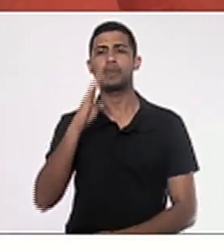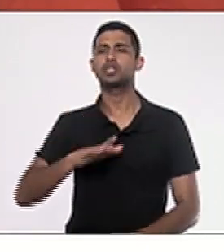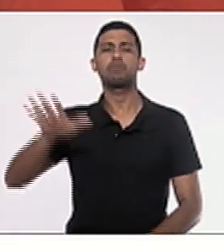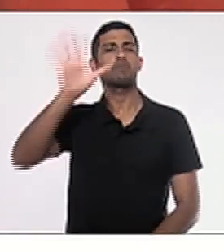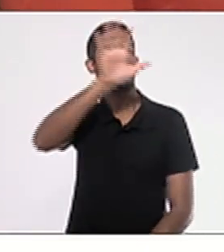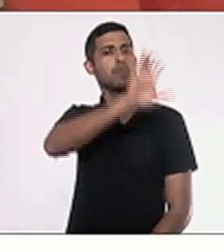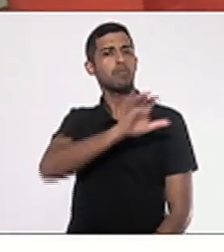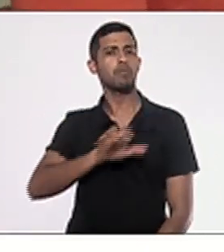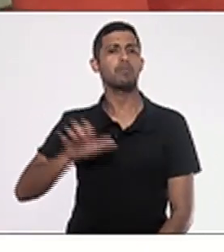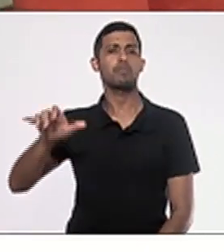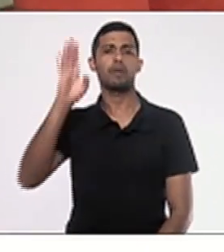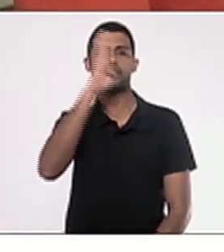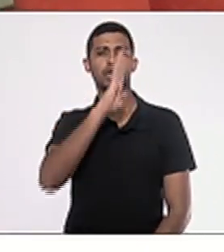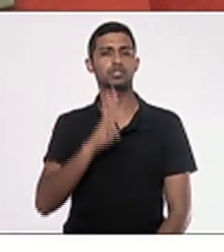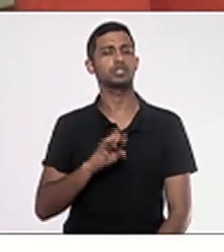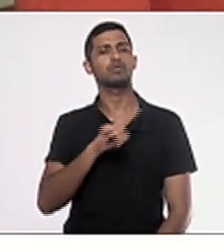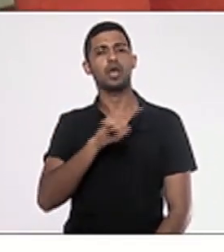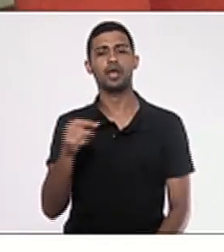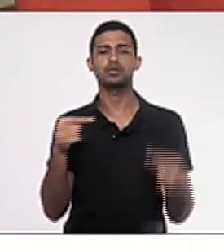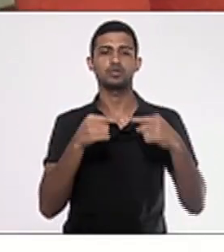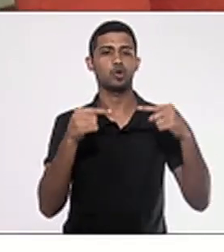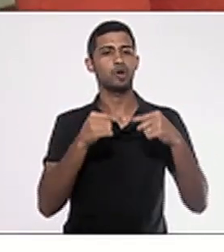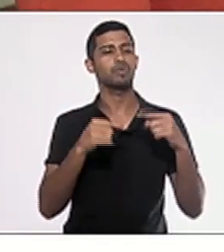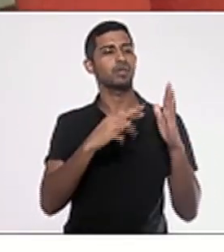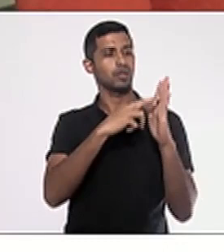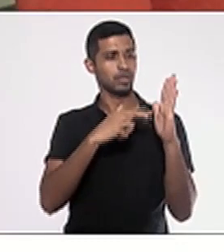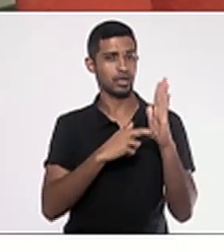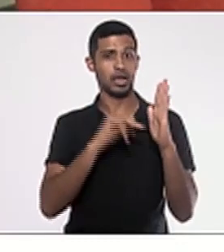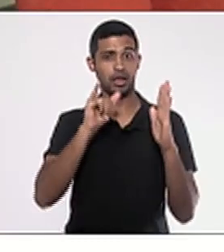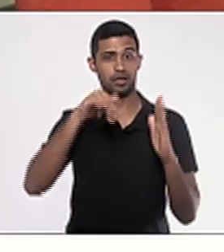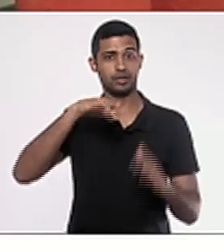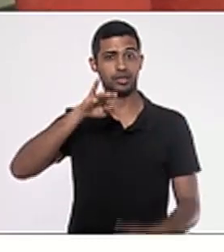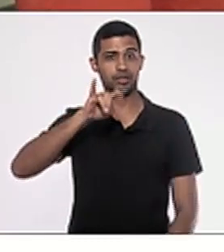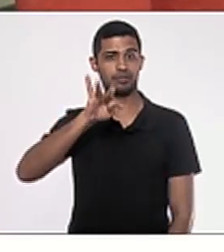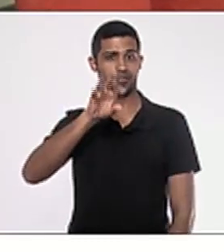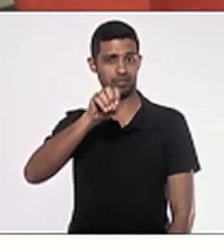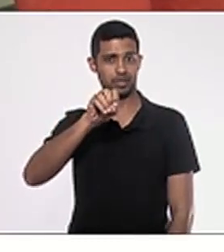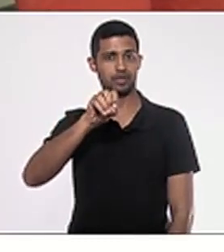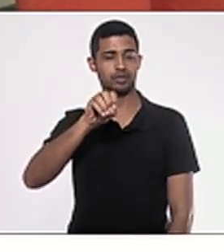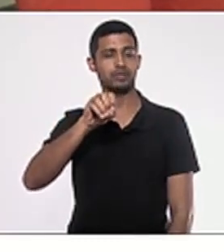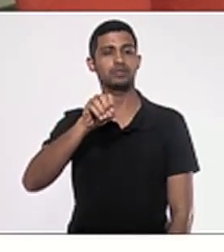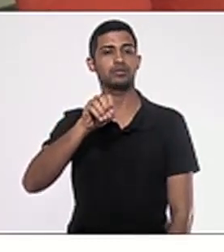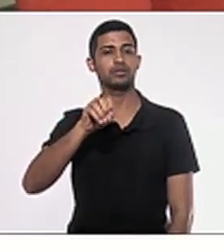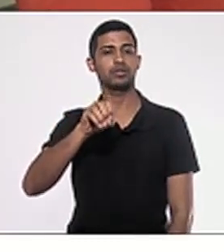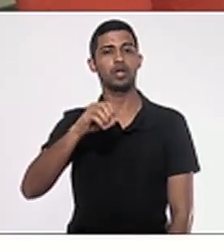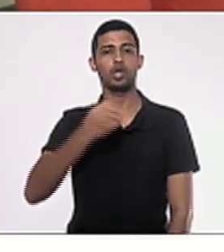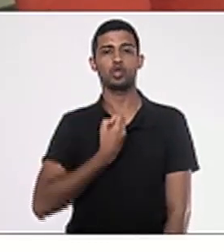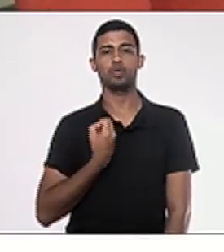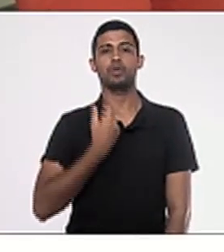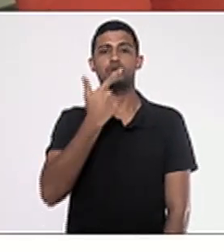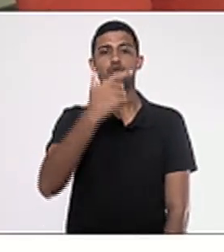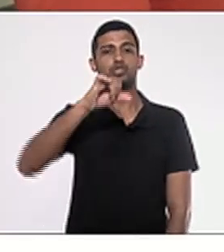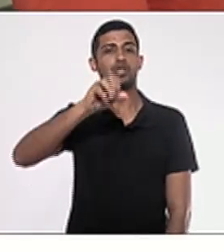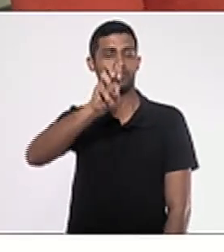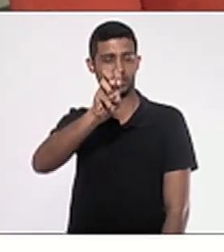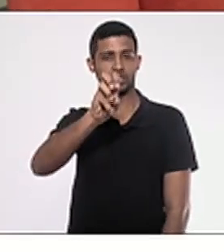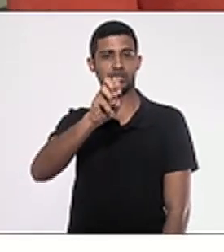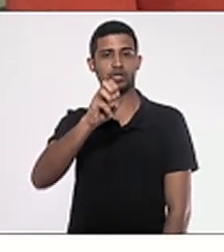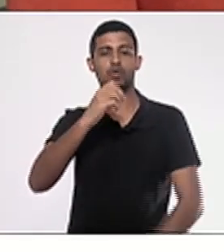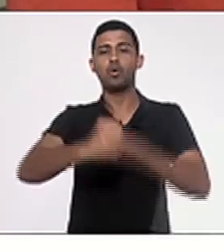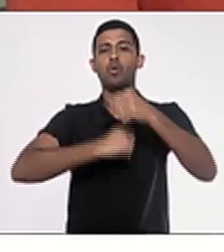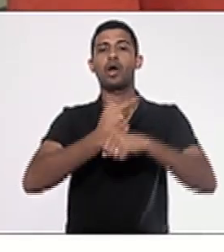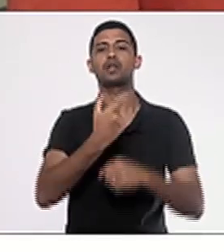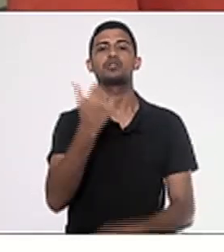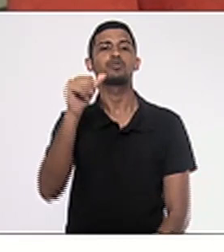território nacional, devem atender a portaria do Inmetro, a portaria 295 de 2018. Ela